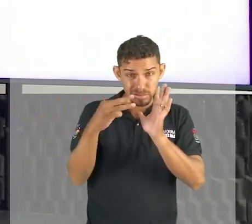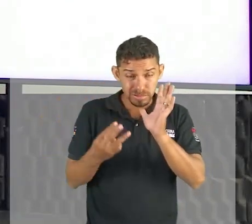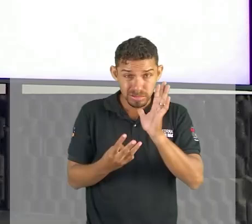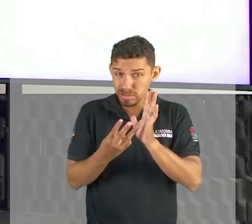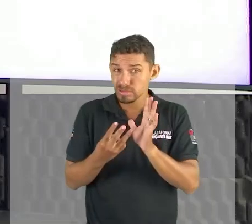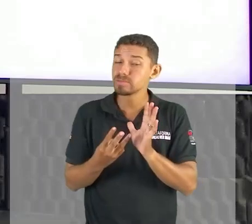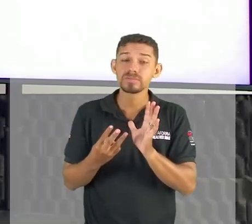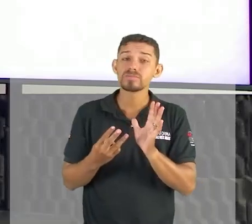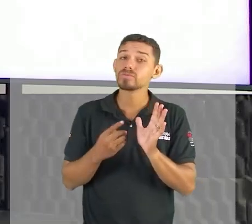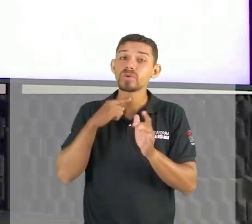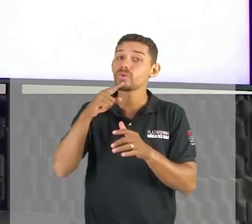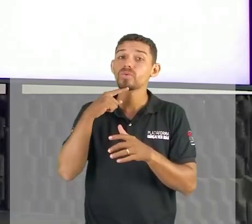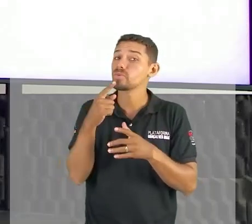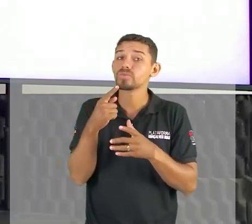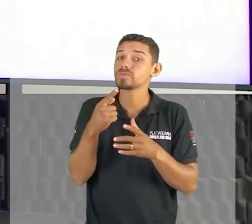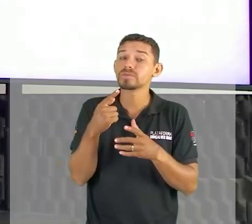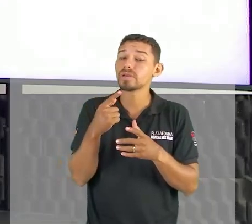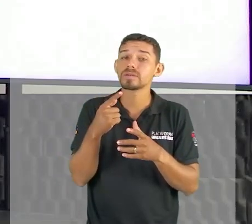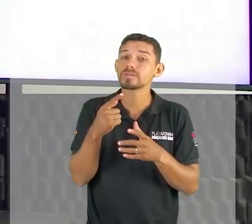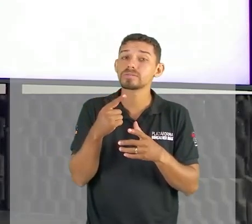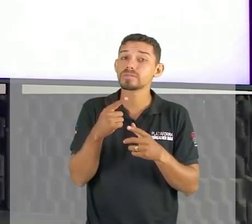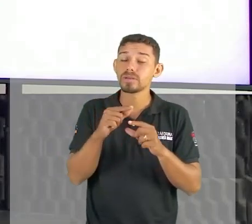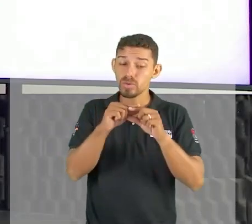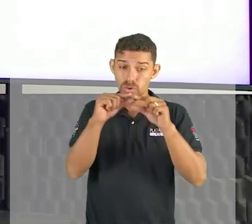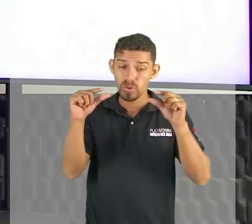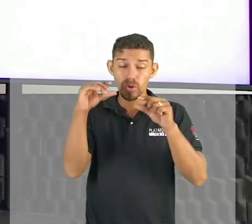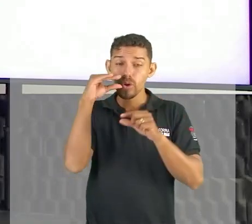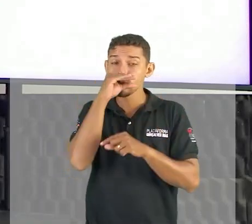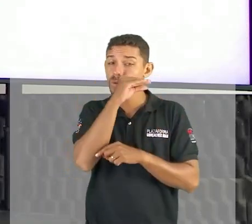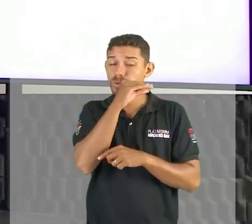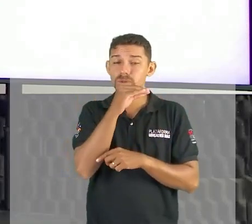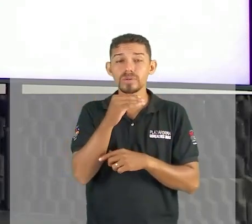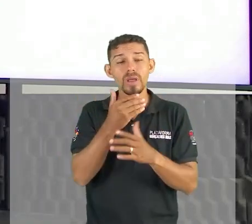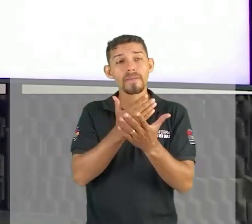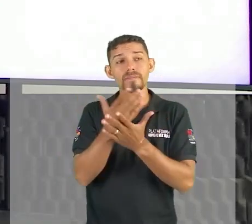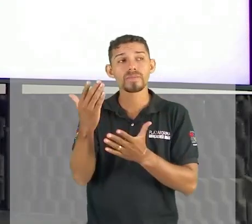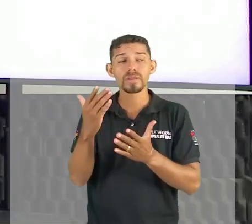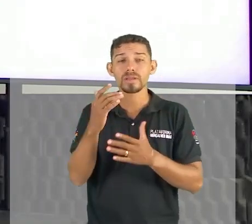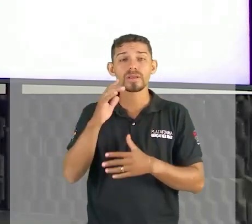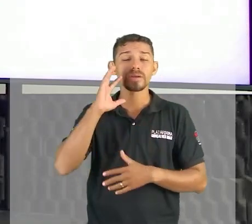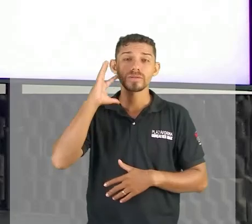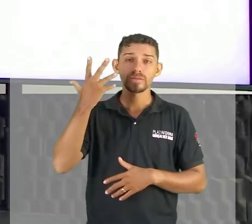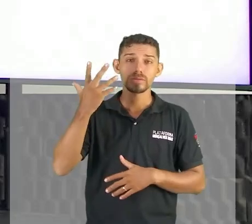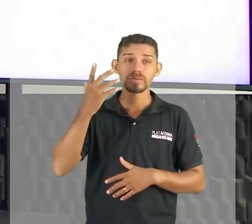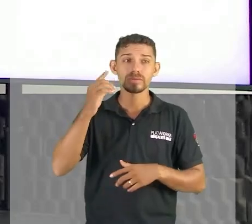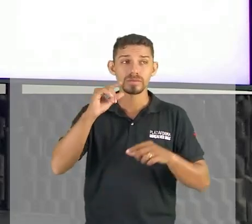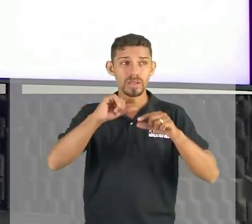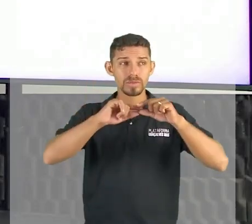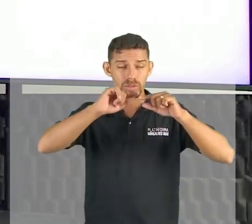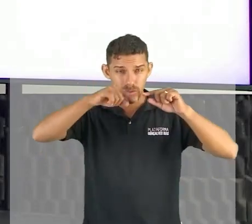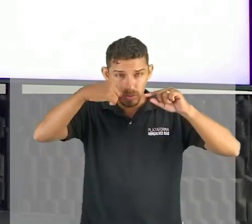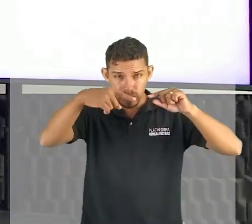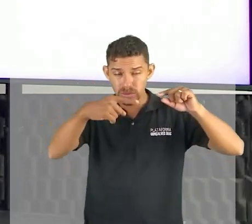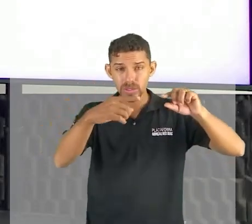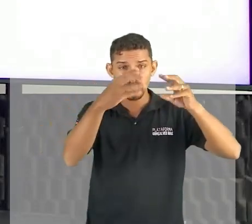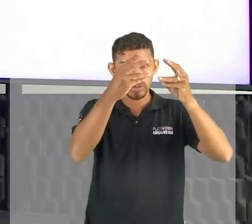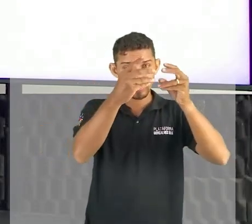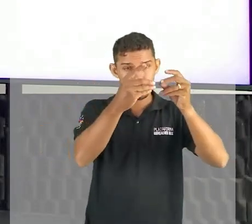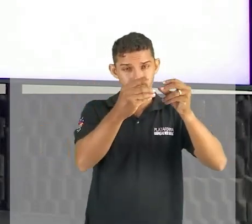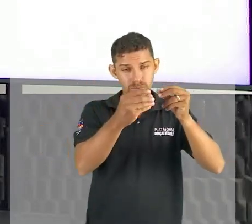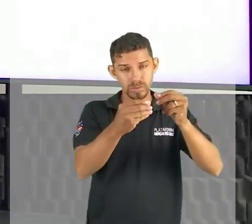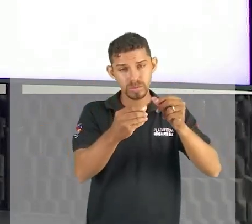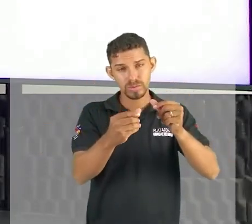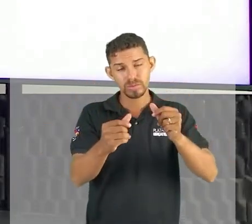condutores não suporte tanto aquecimento e faz com que a parte isolante derreta